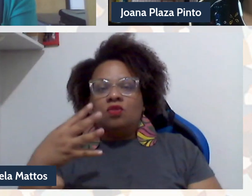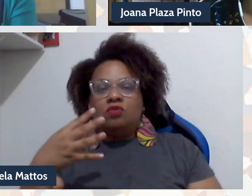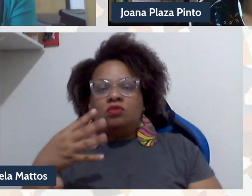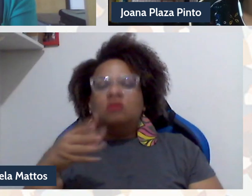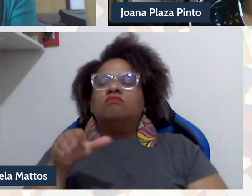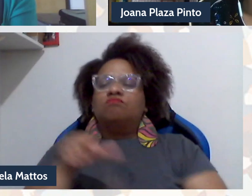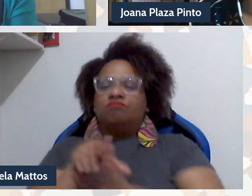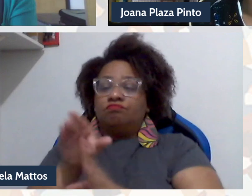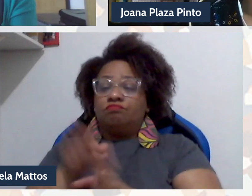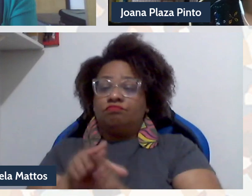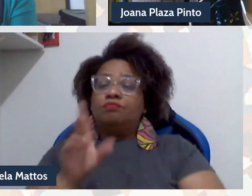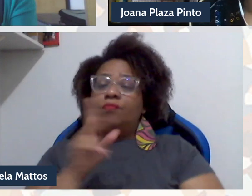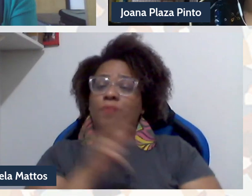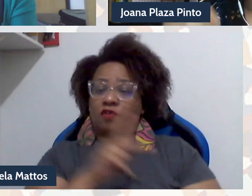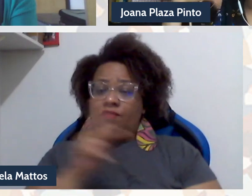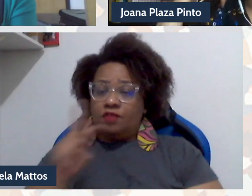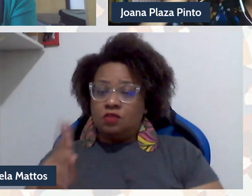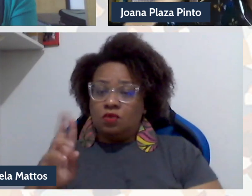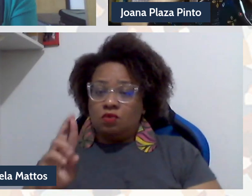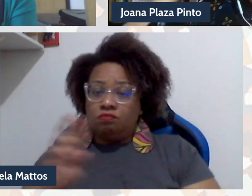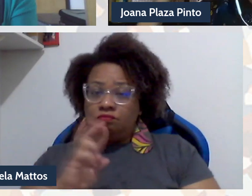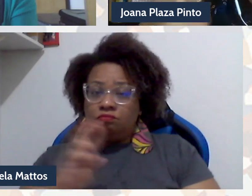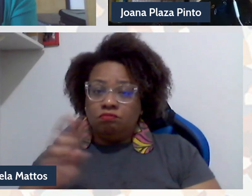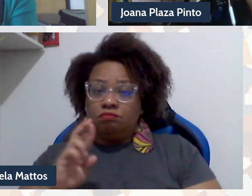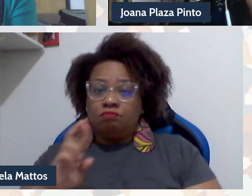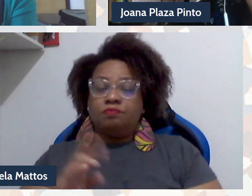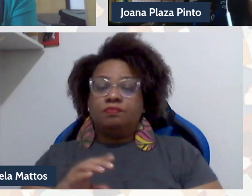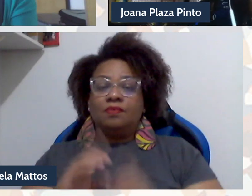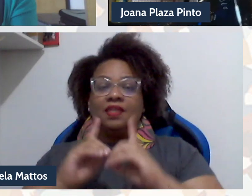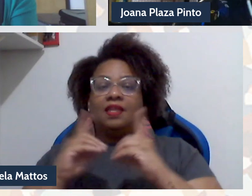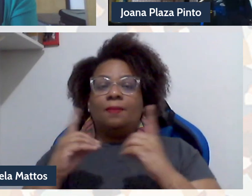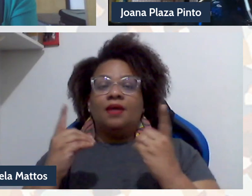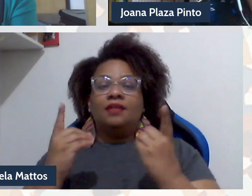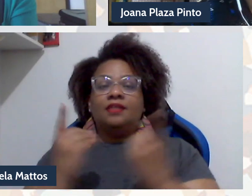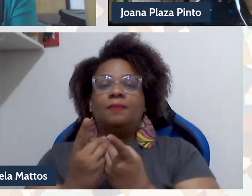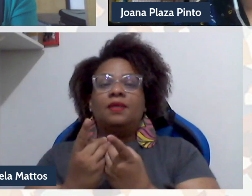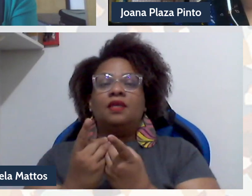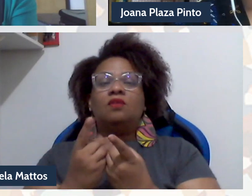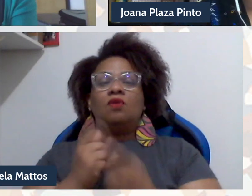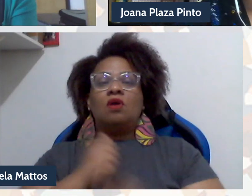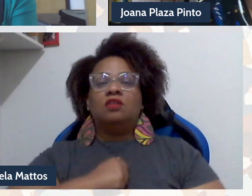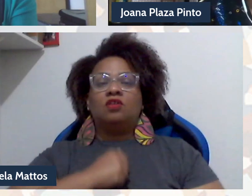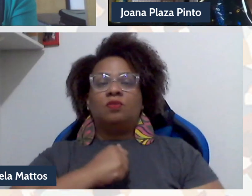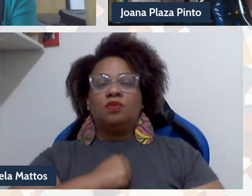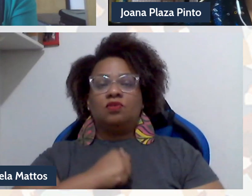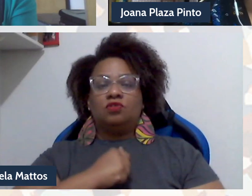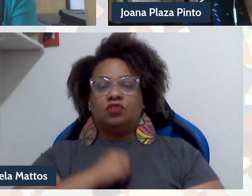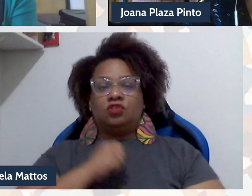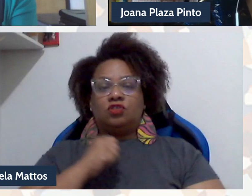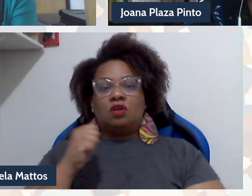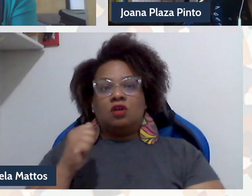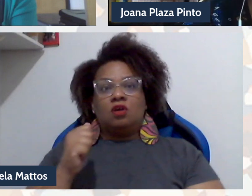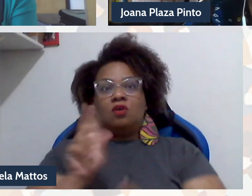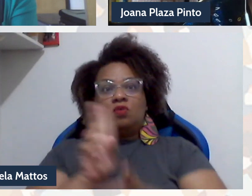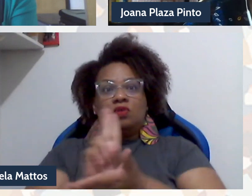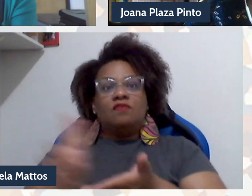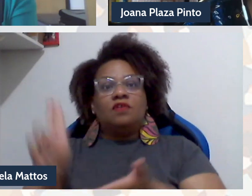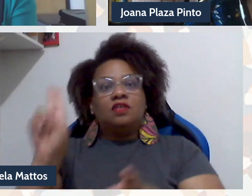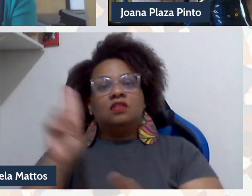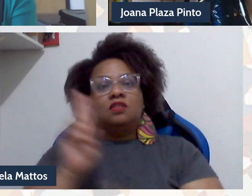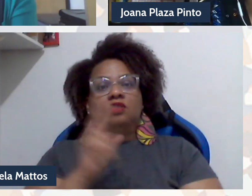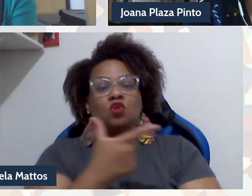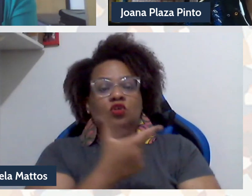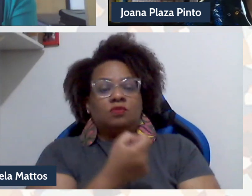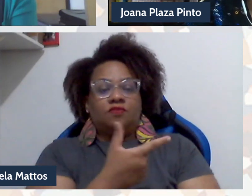Blommaert, no Departamento de Antropologia da Columbia University, 2021 a 2022,